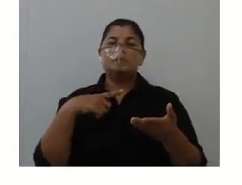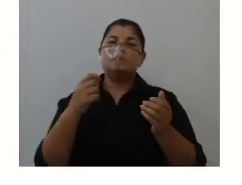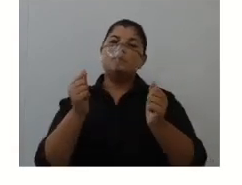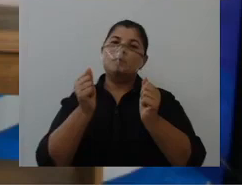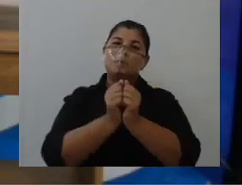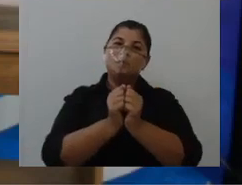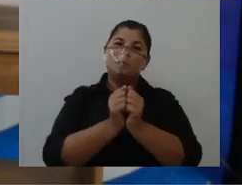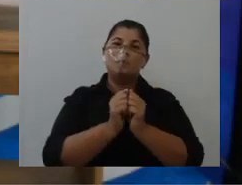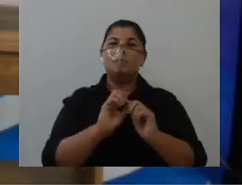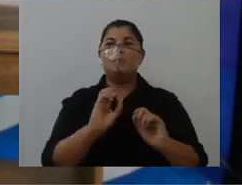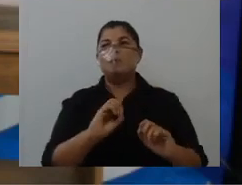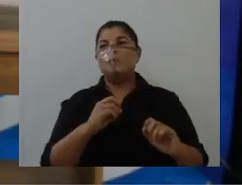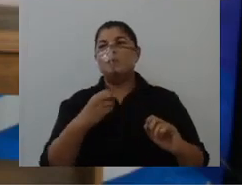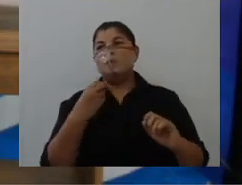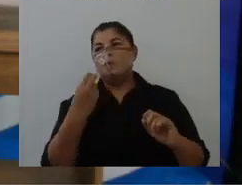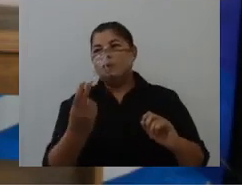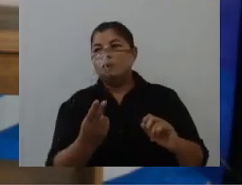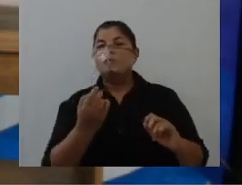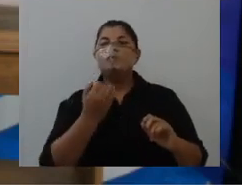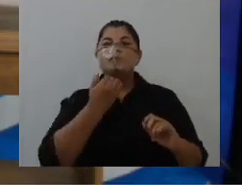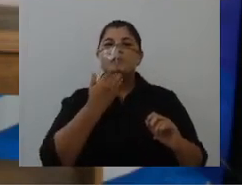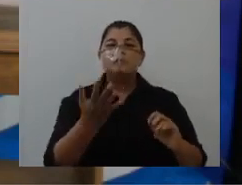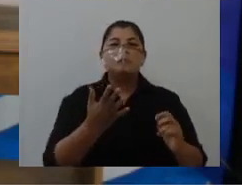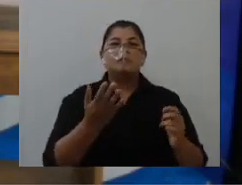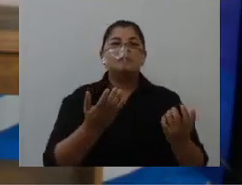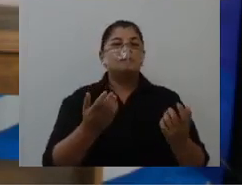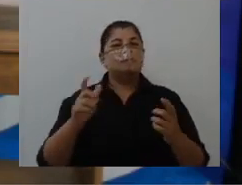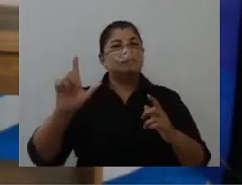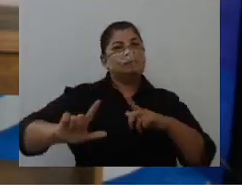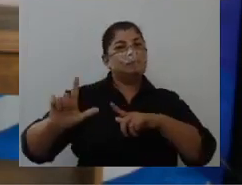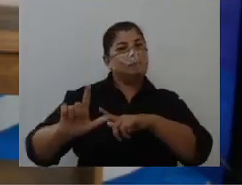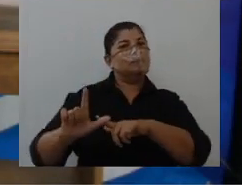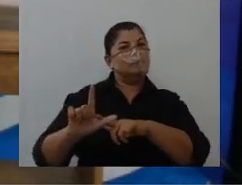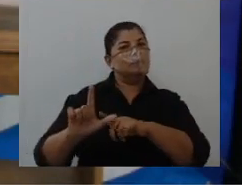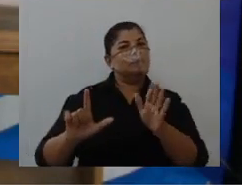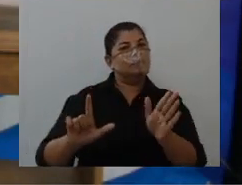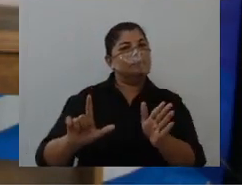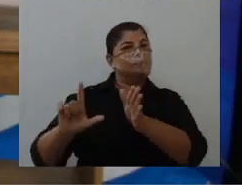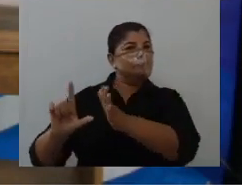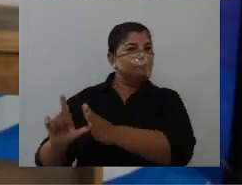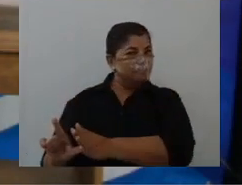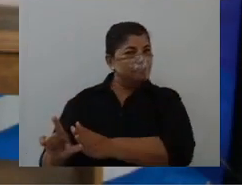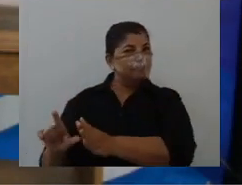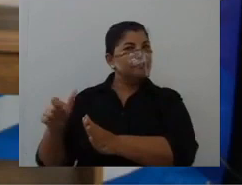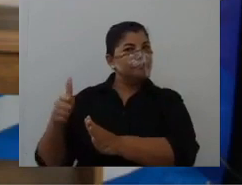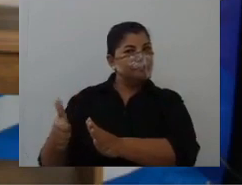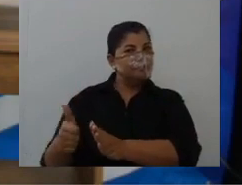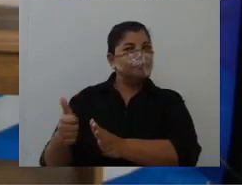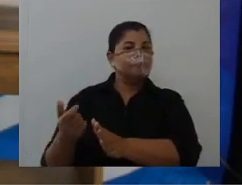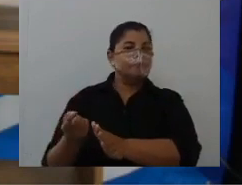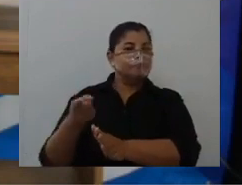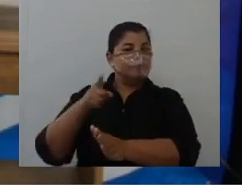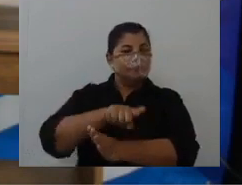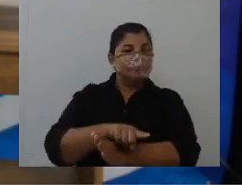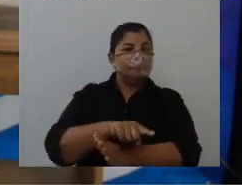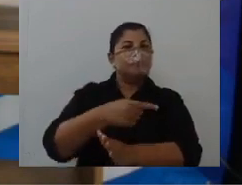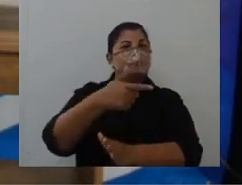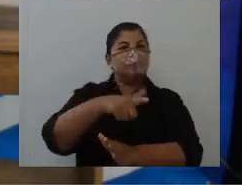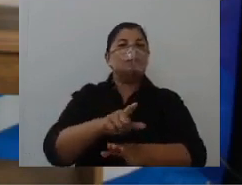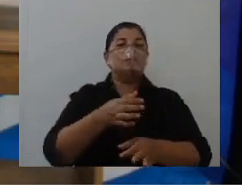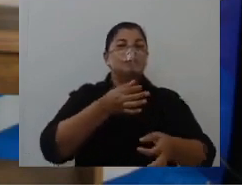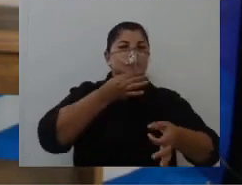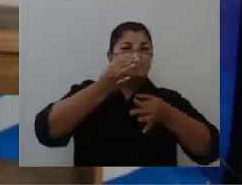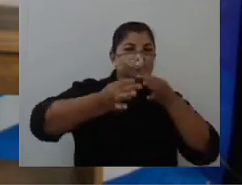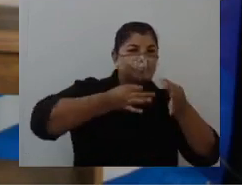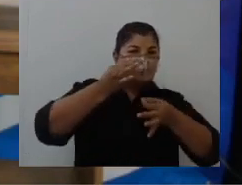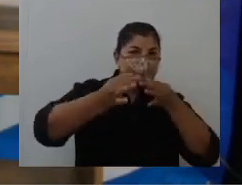com ou, ali é um ou, tá? Sem aspirações literárias. Teve um erro ali de digitação, não é os, é ou, conjunção alternativa